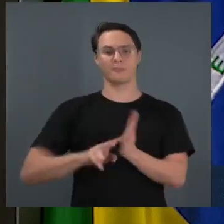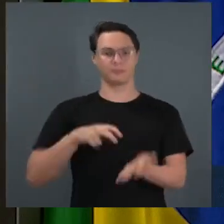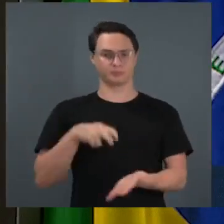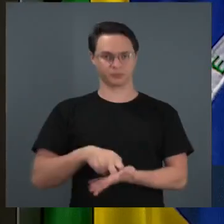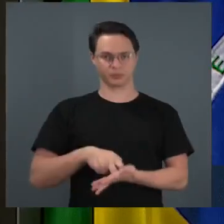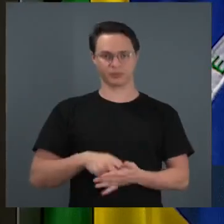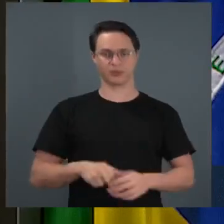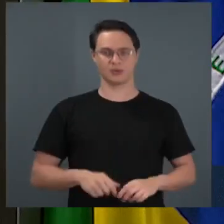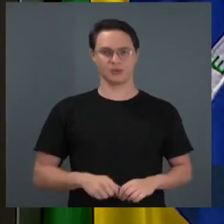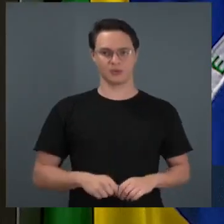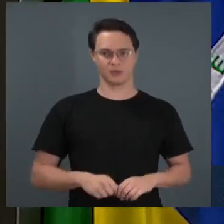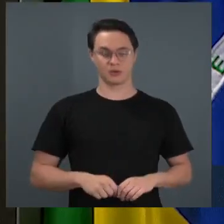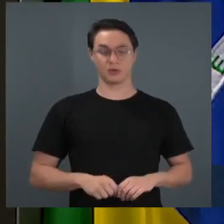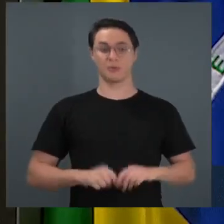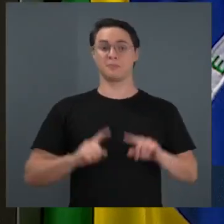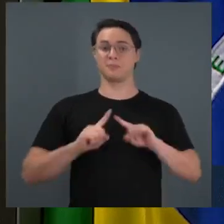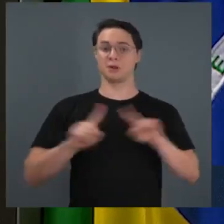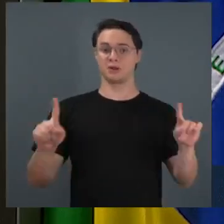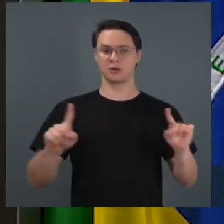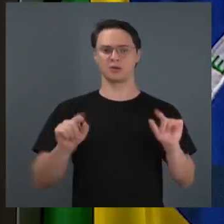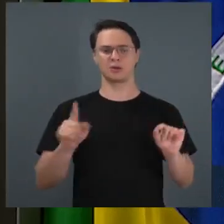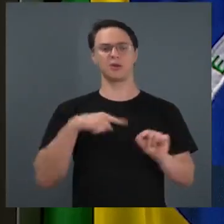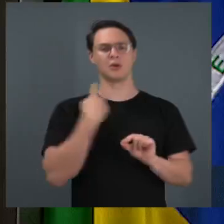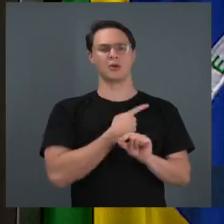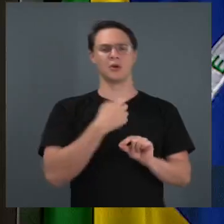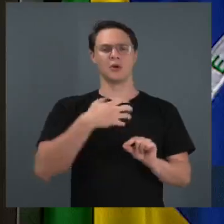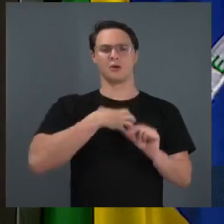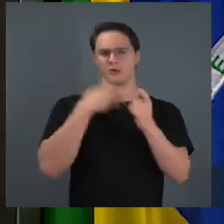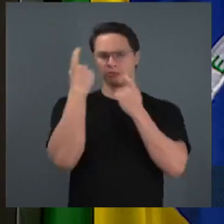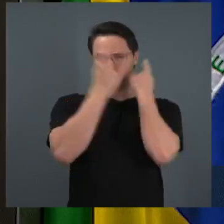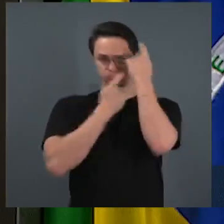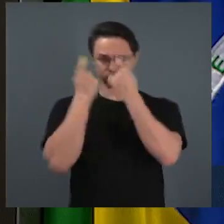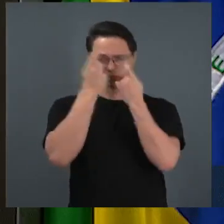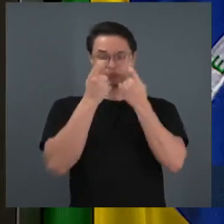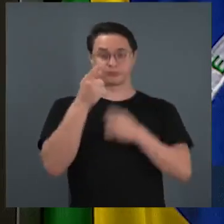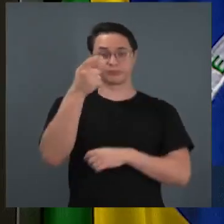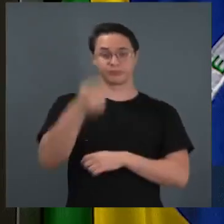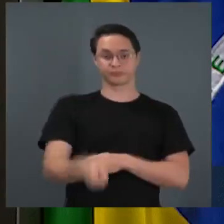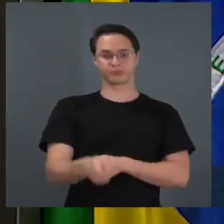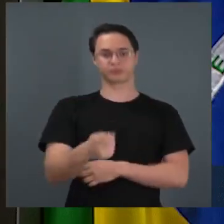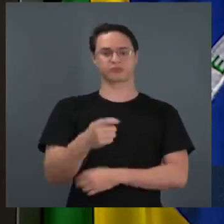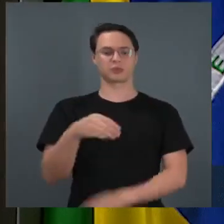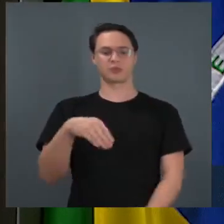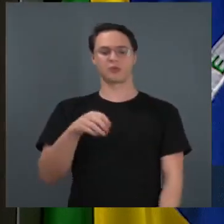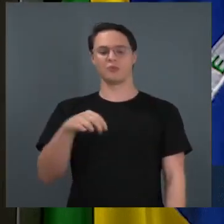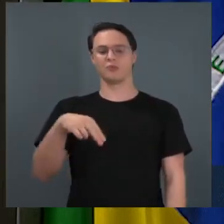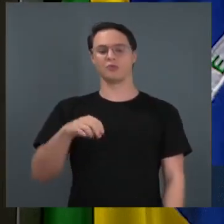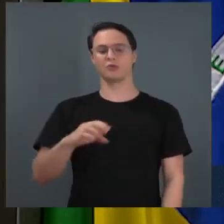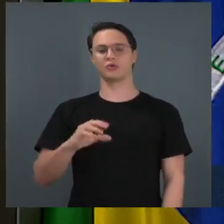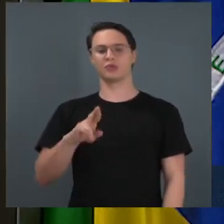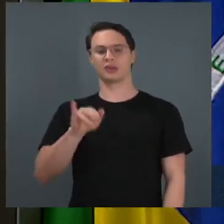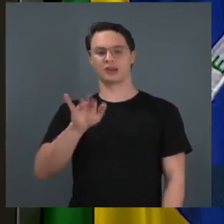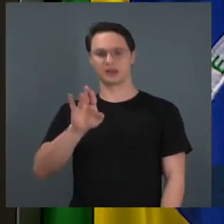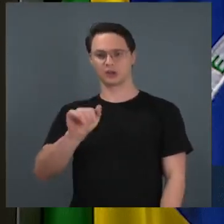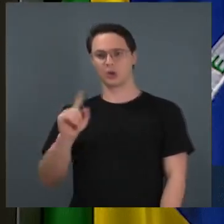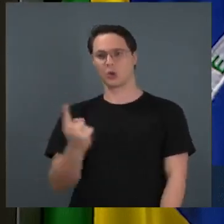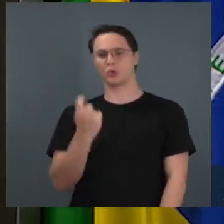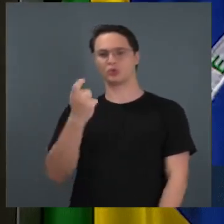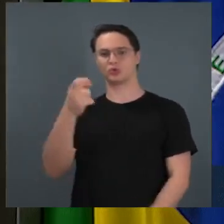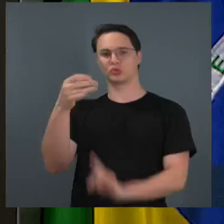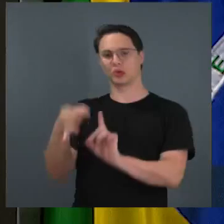penalidades. Entretanto, nos preocupa uma decisão monocrática do Supremo Tribunal Federal